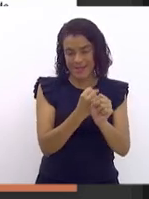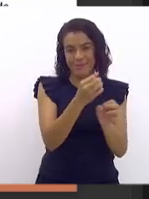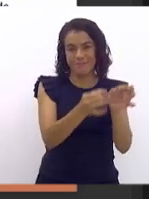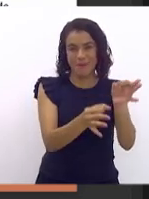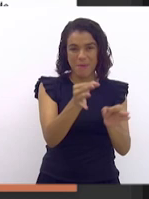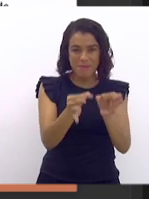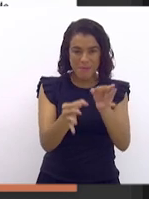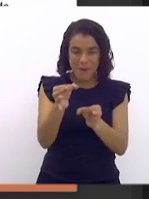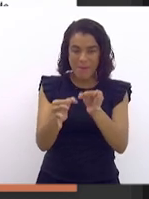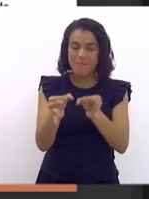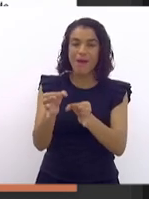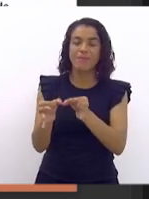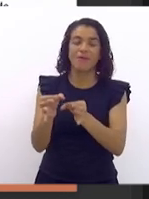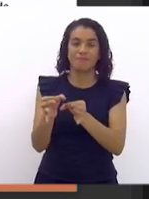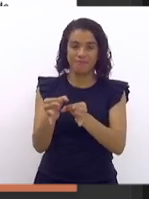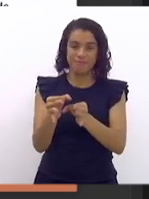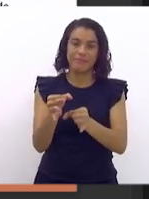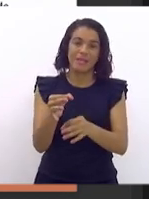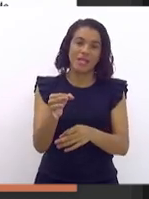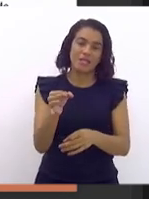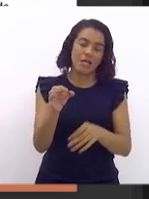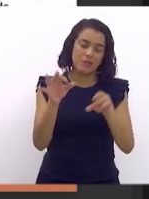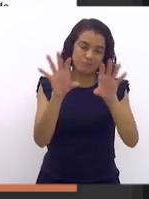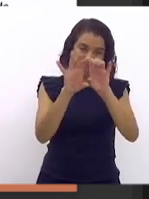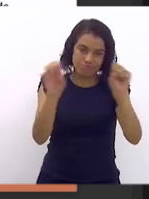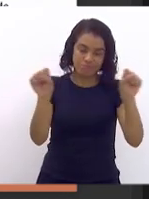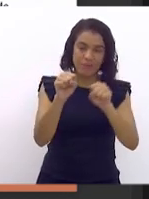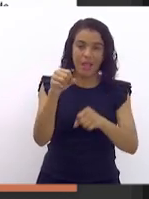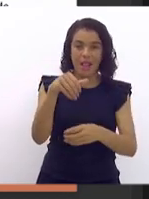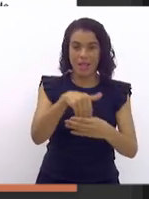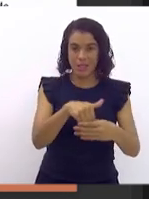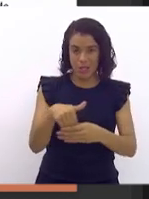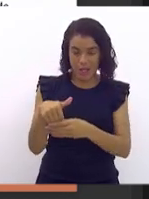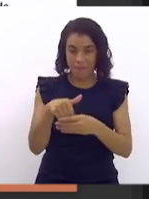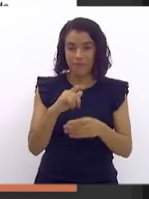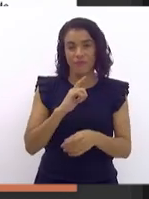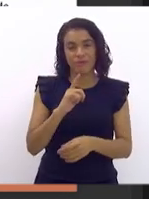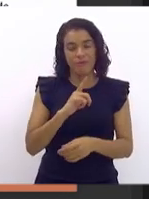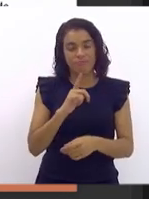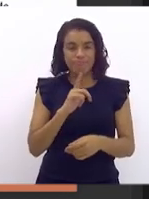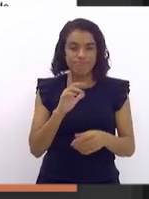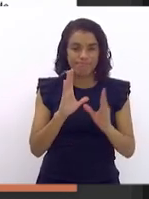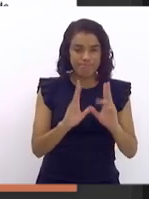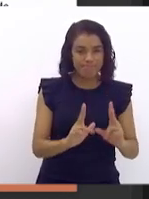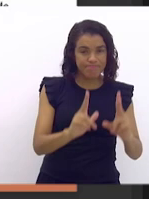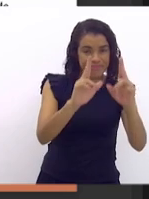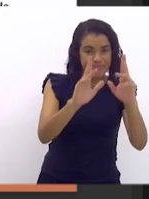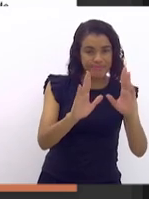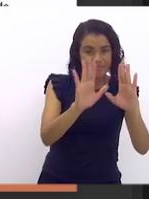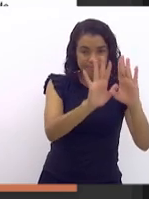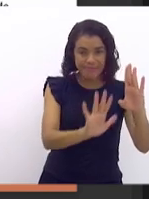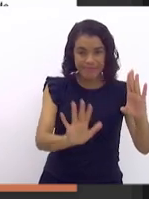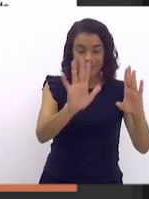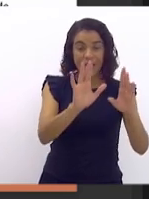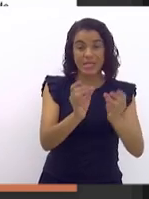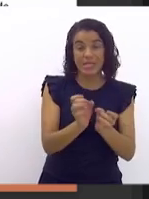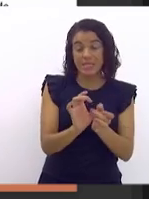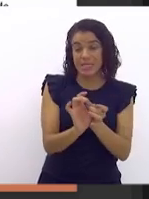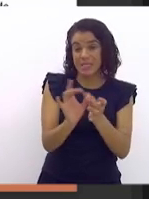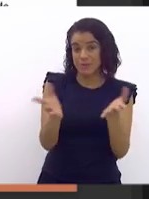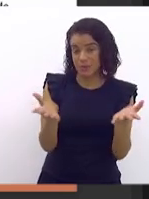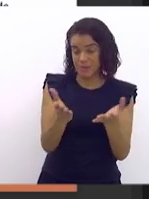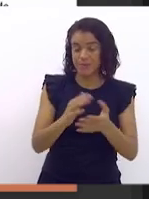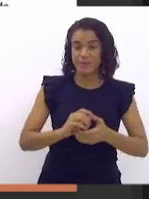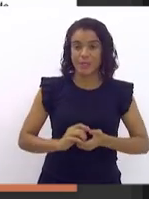tramitação na Justiça Eleitoral brasileira, nós vamos ter esse recorte, esse mapa disponibilizado durante